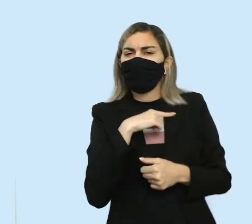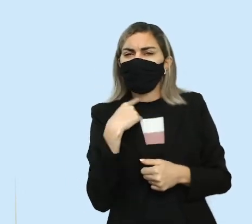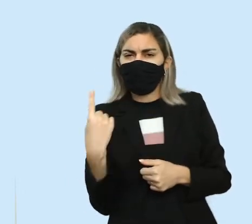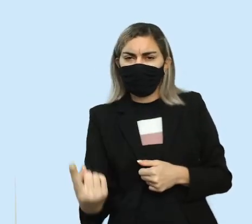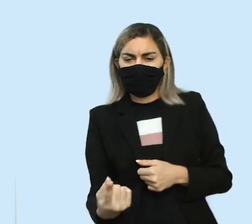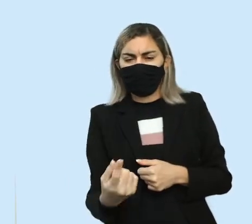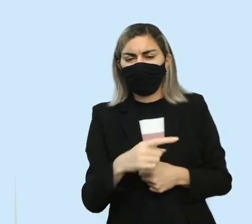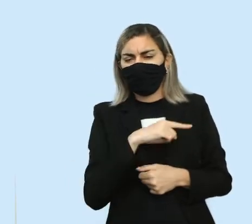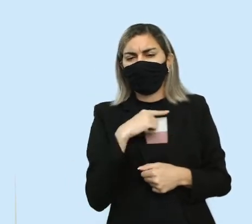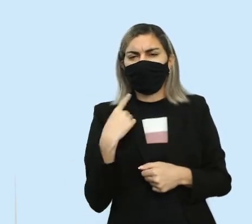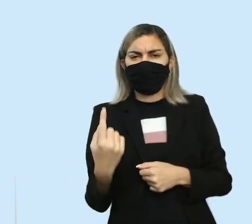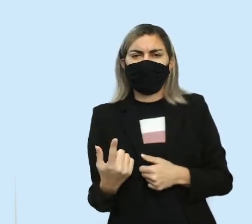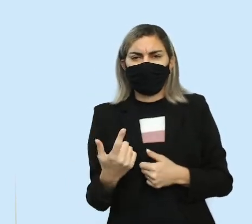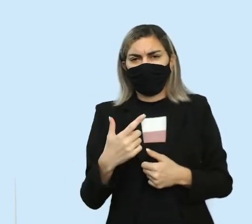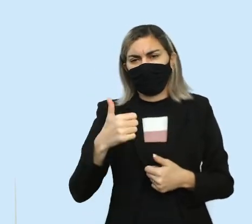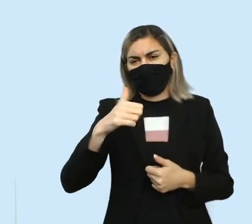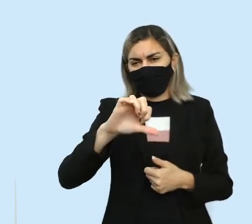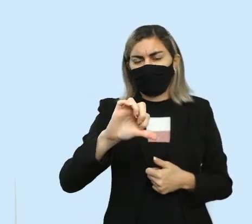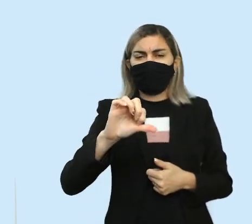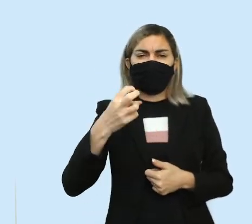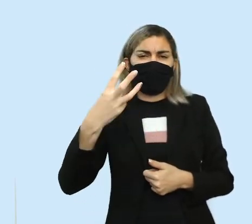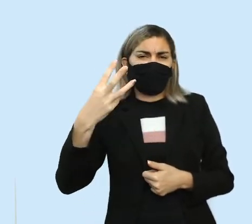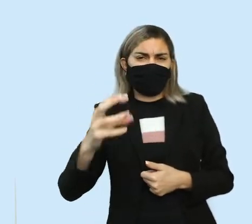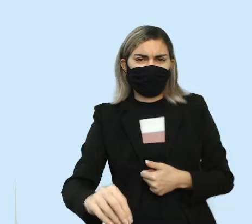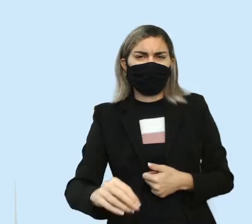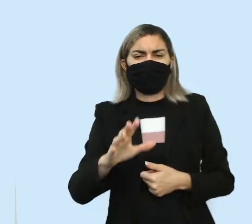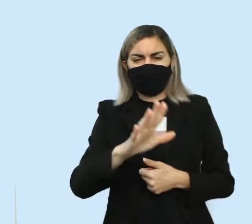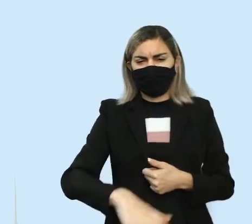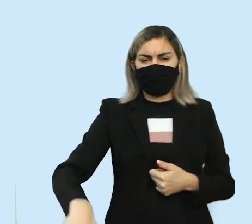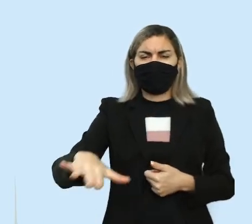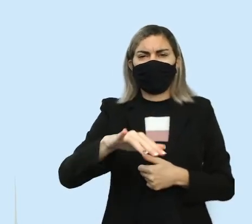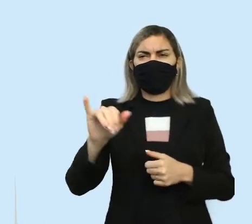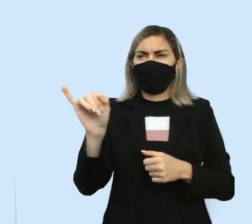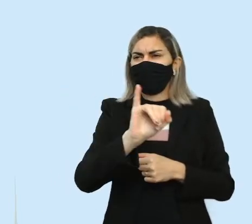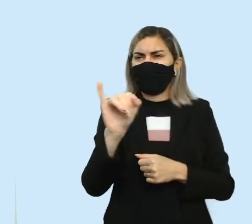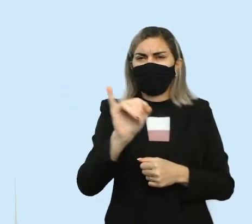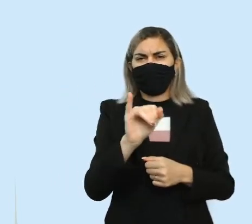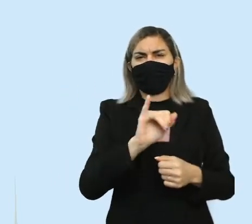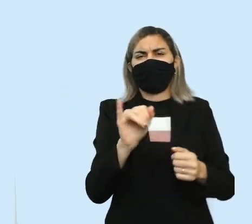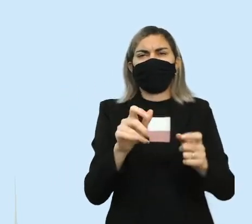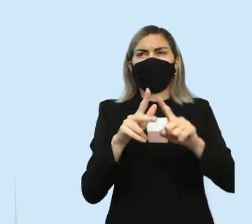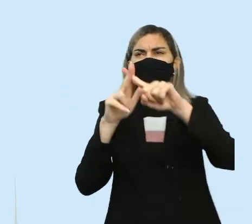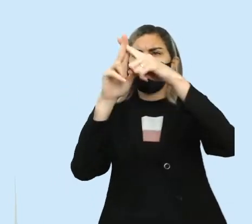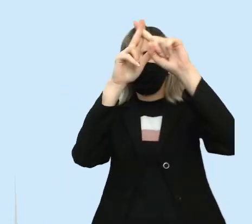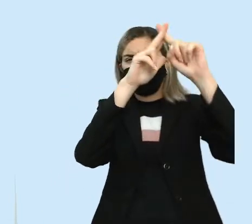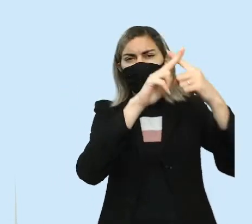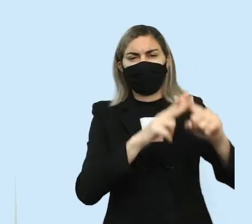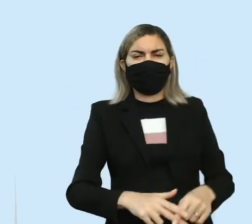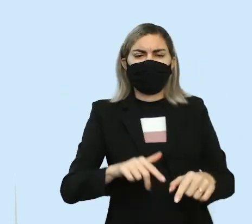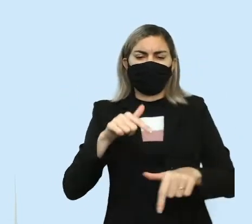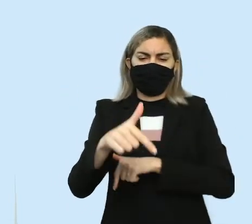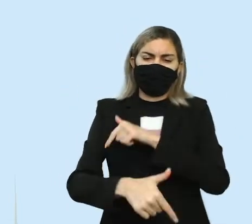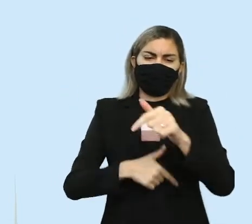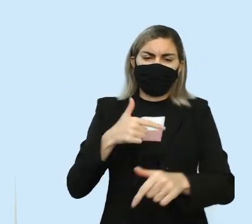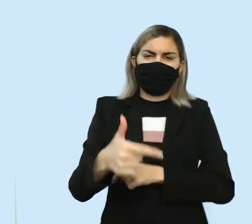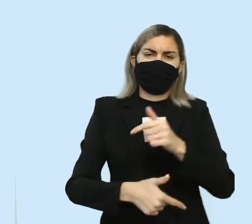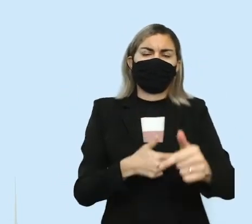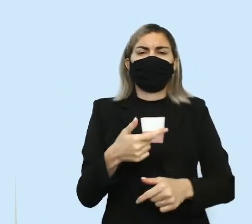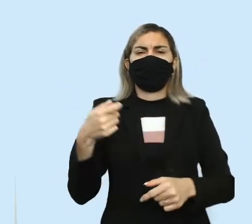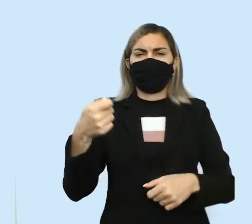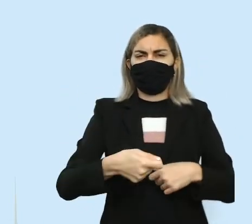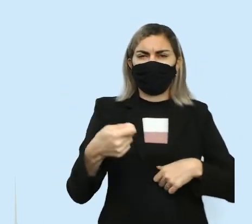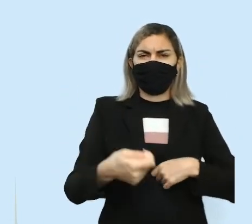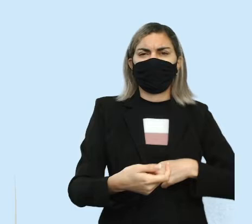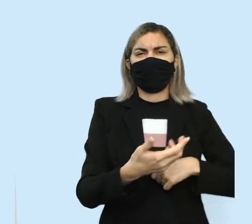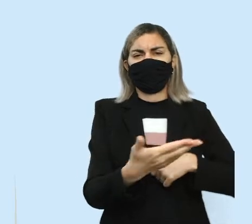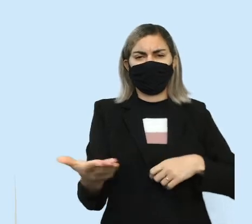quando Salomão morre, em 930, os elevados impostos, até para fazer a manutenção, o trabalho compulsório que era colocado,